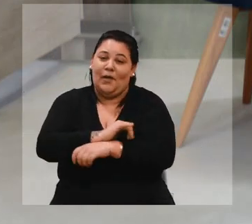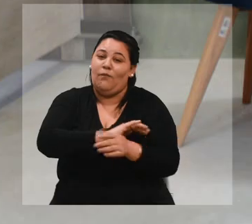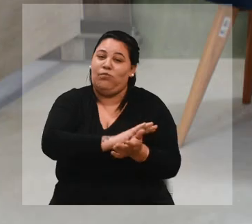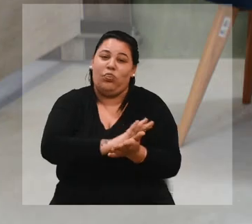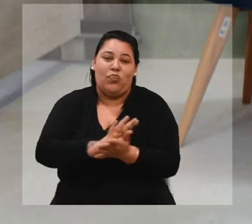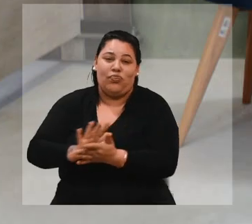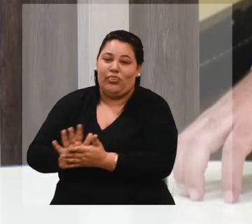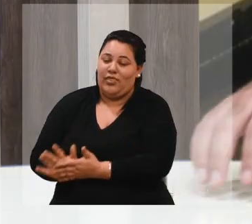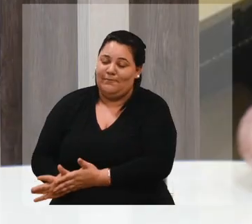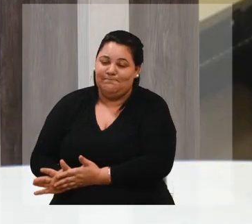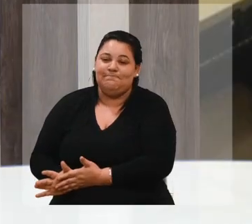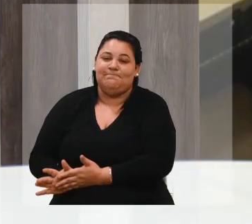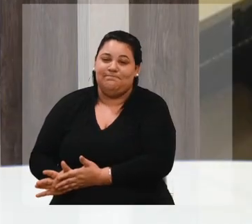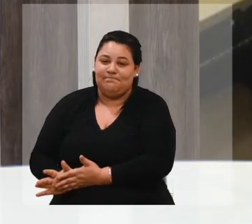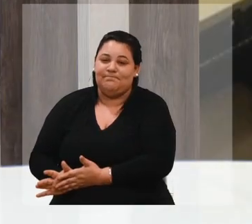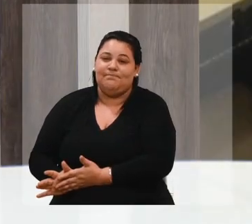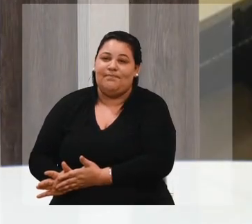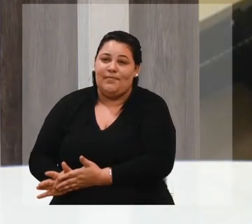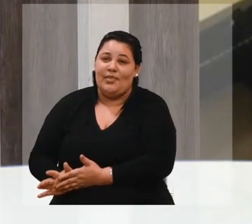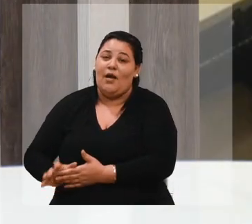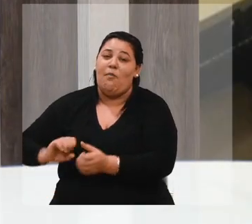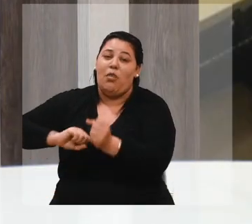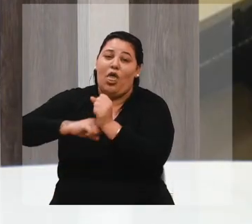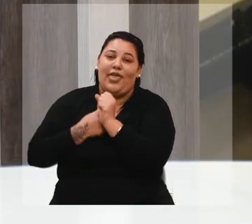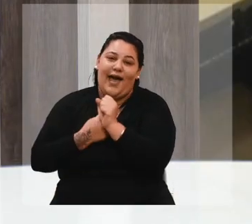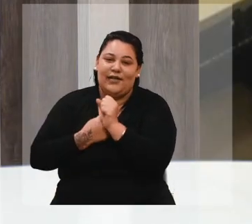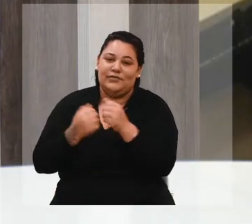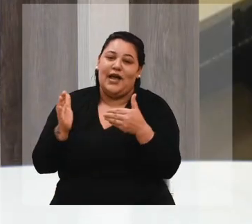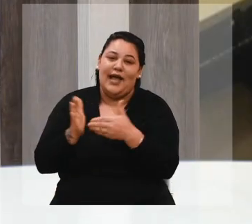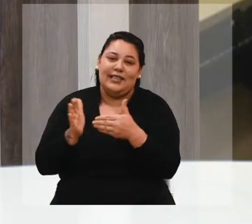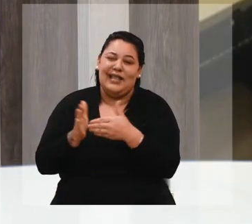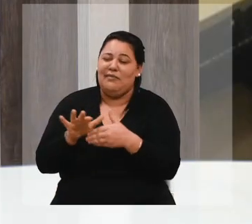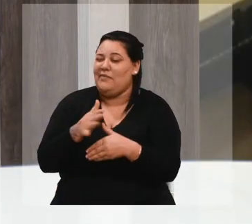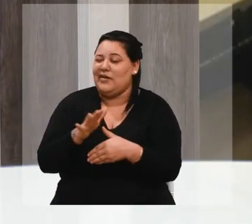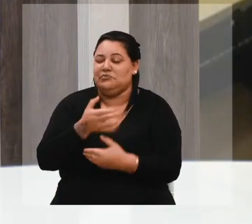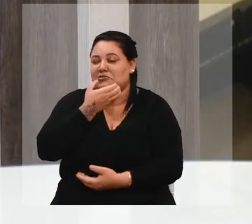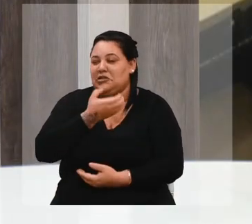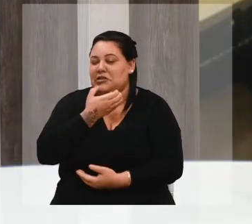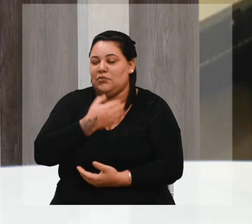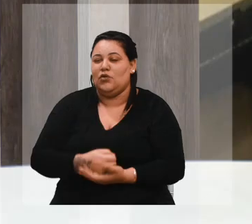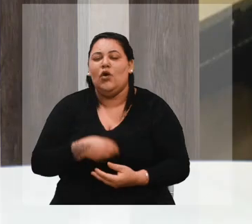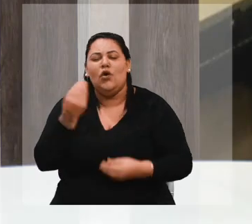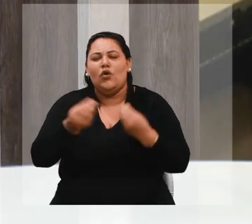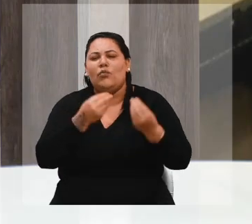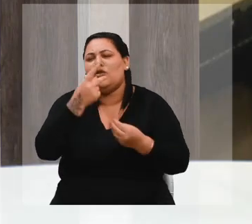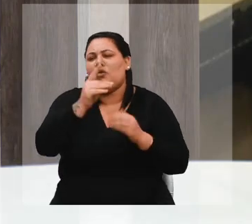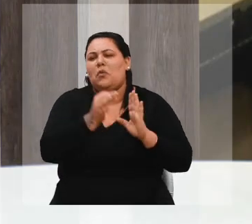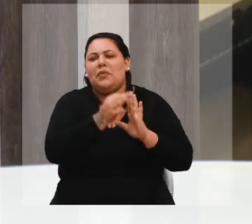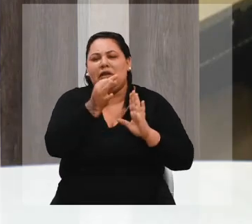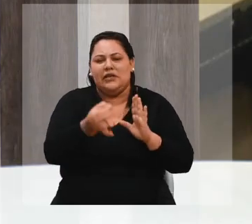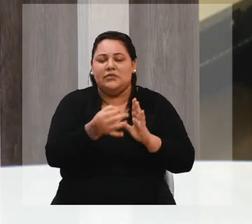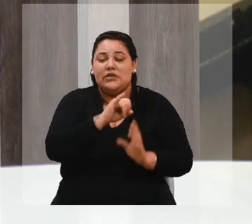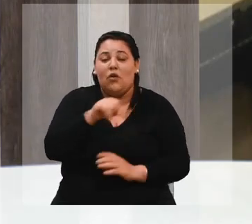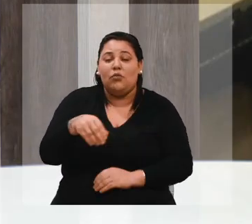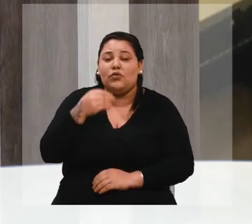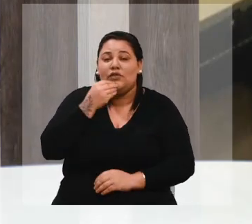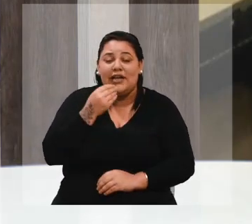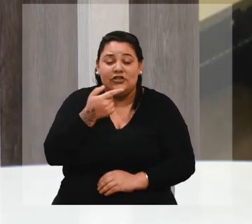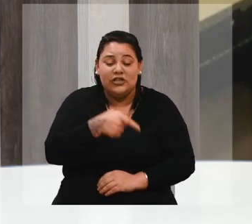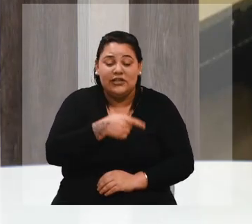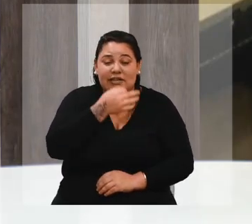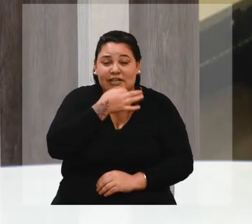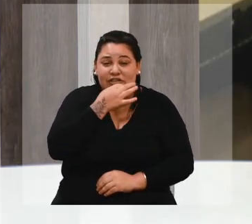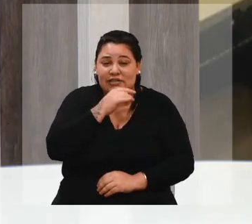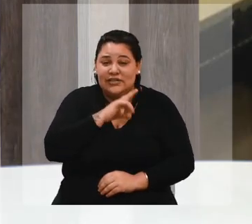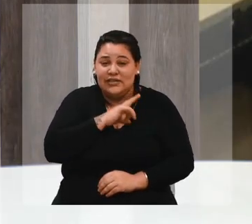internacional Salgado Filho em Porto Alegre se encontra interditado pelo menos até meados de dezembro. Como é que o senhor enxerga essa oportunidade de Caxias